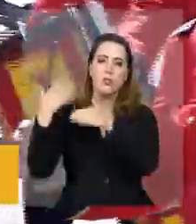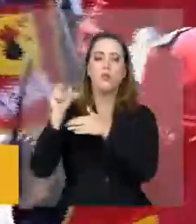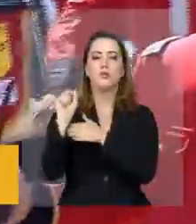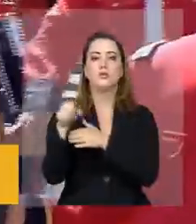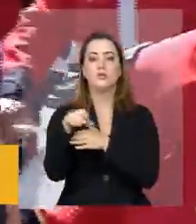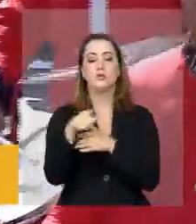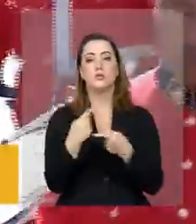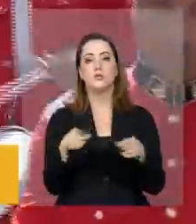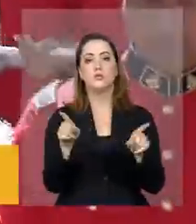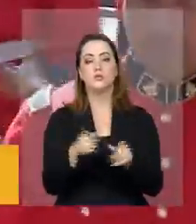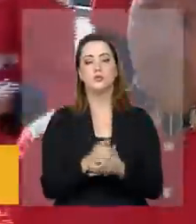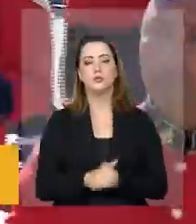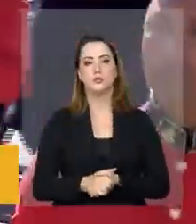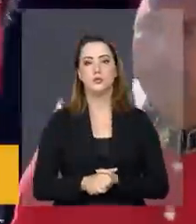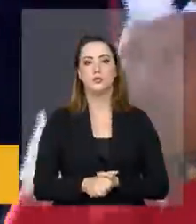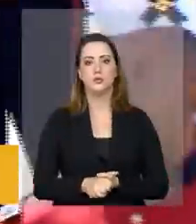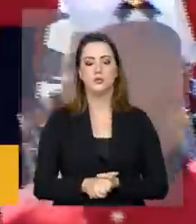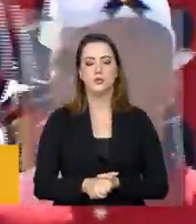Branco.